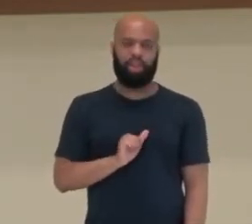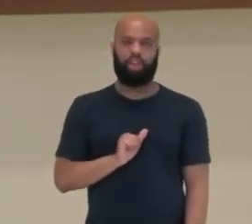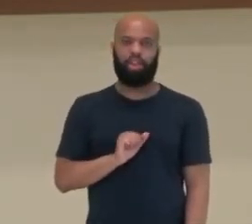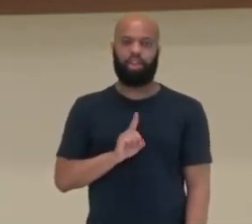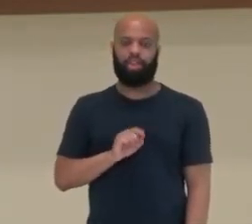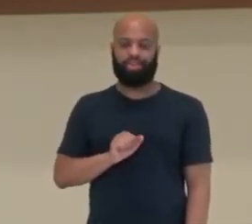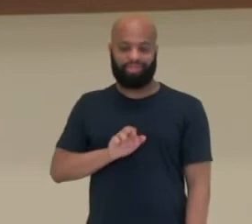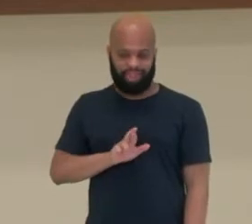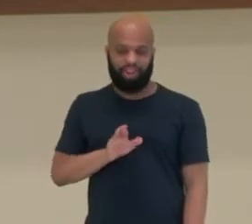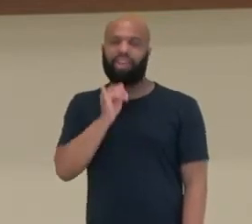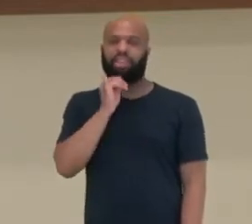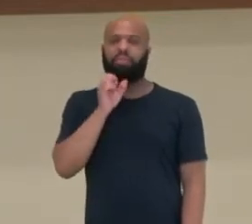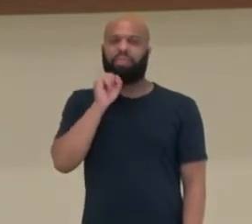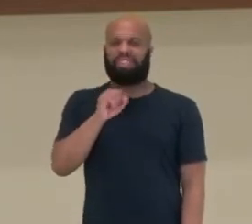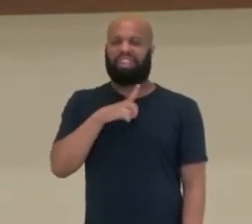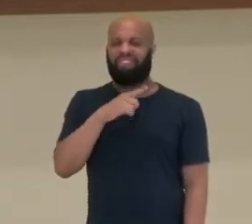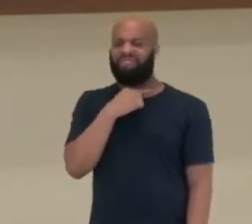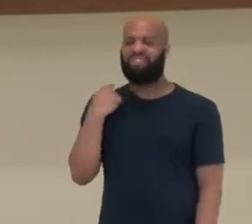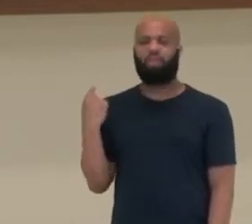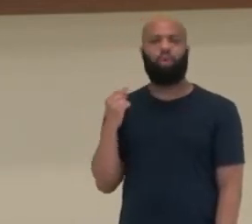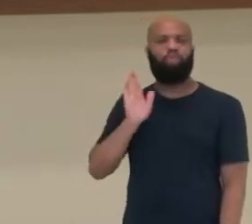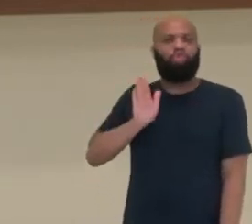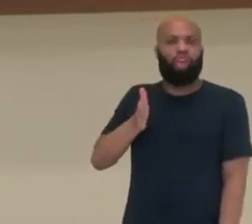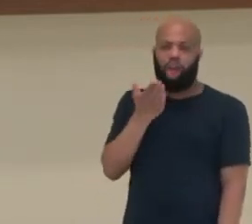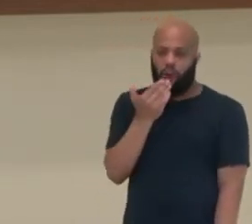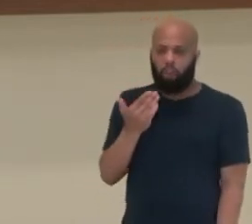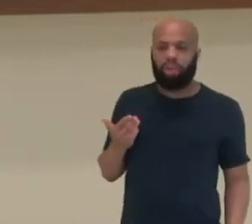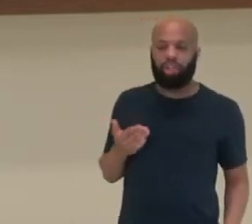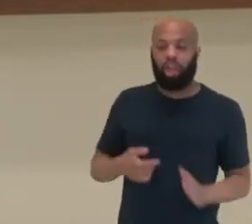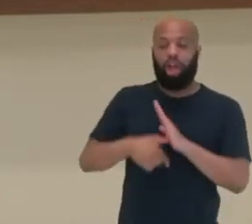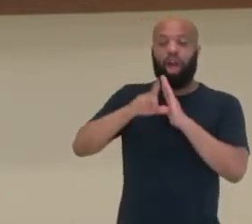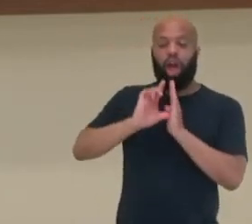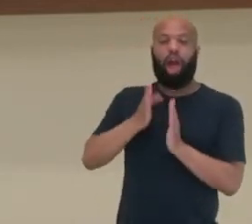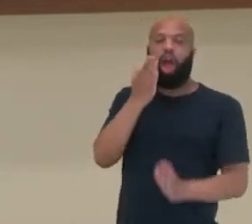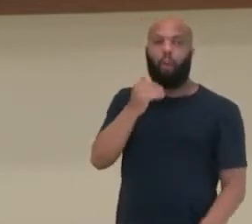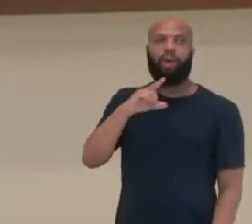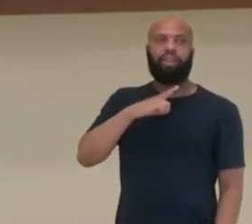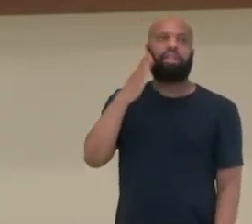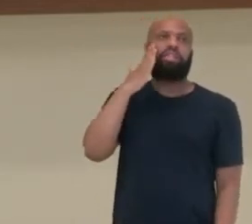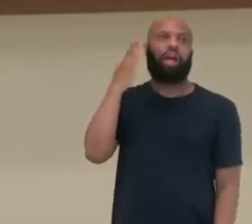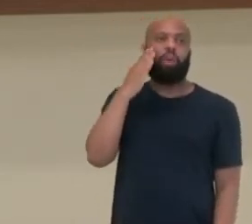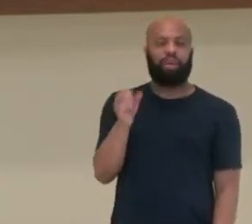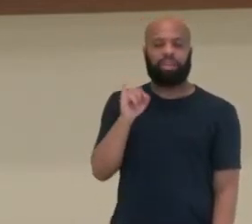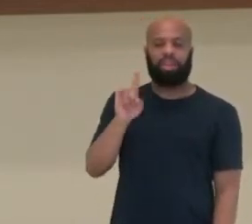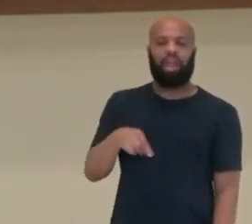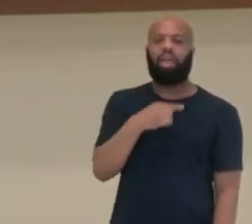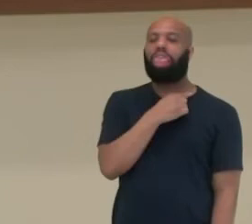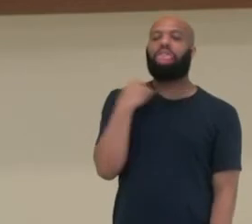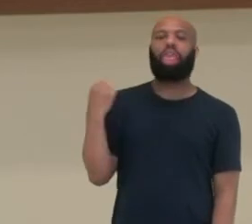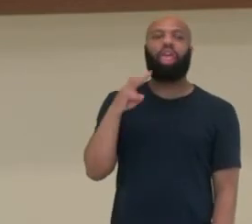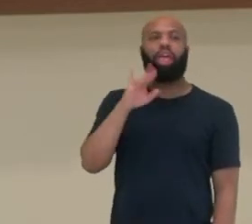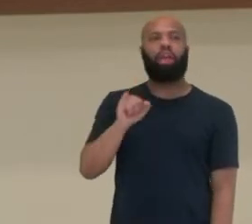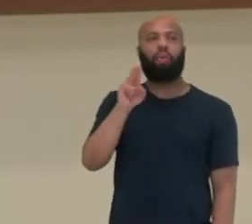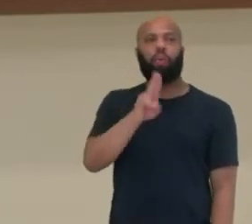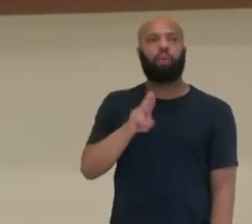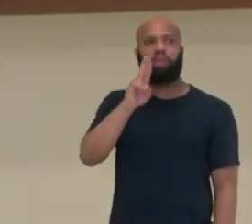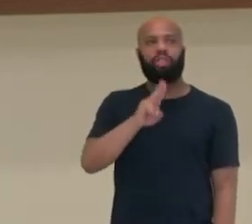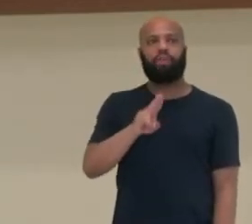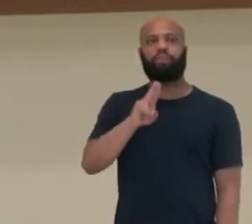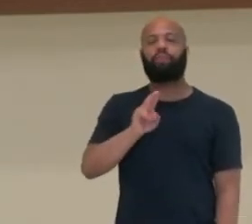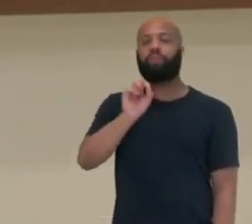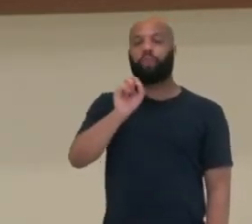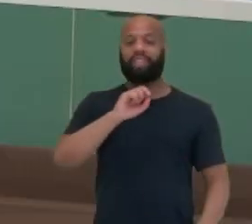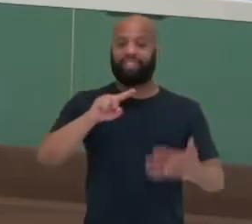alimento estragado. Então, antes de você comer, você tem que saber se ele está estragado. Você vai utilizar alguns